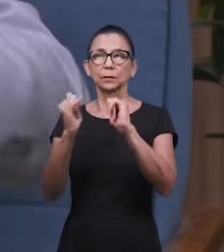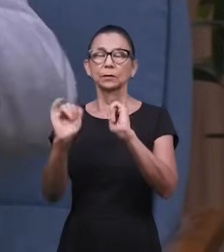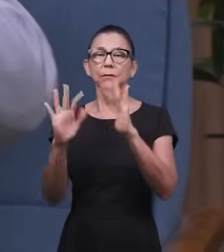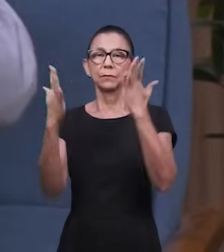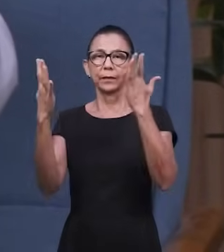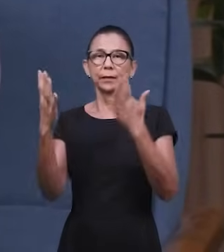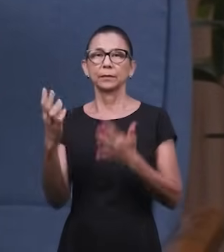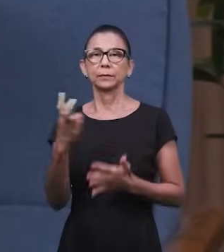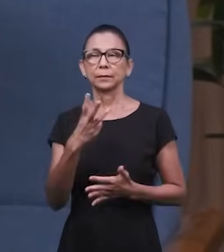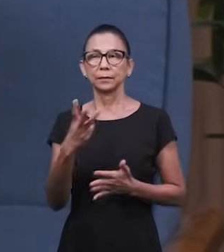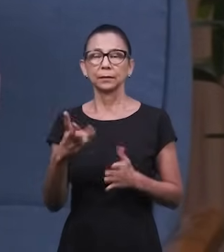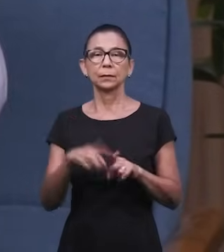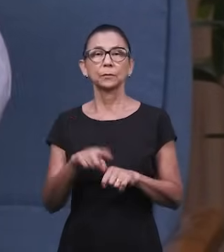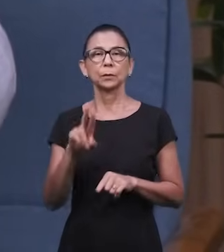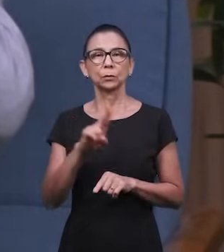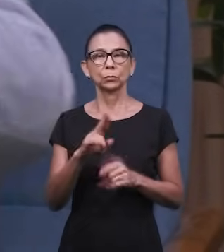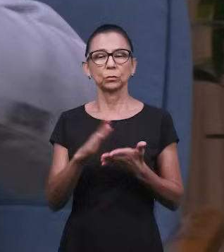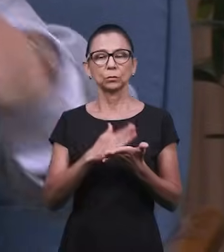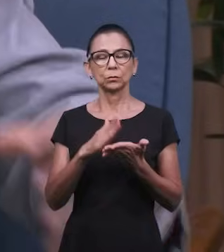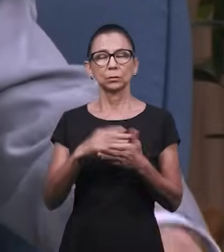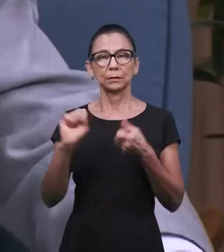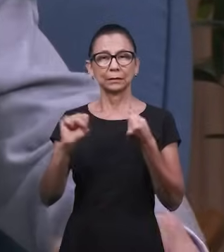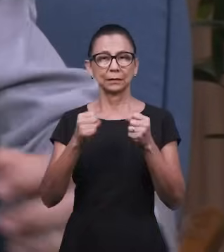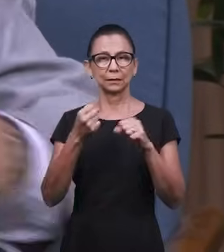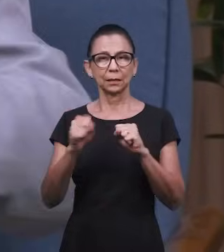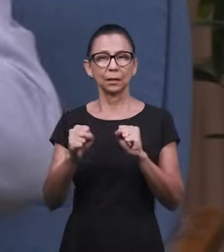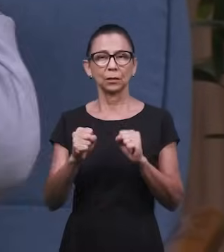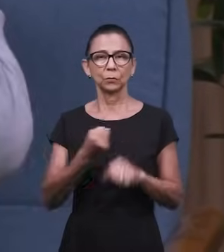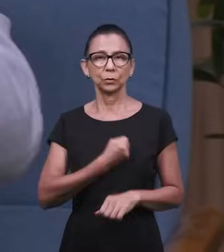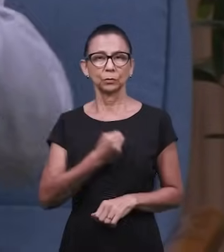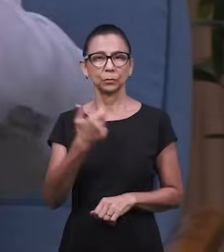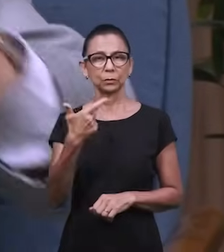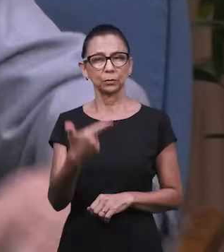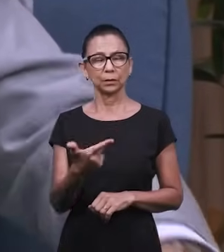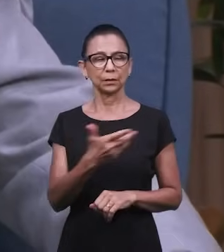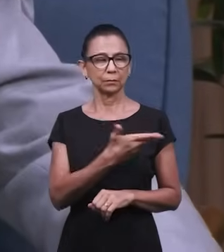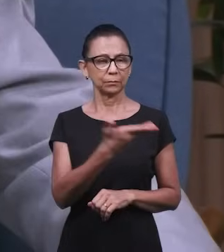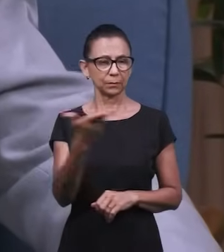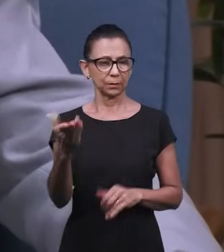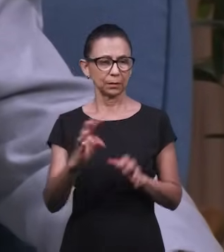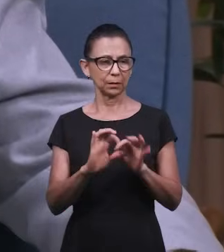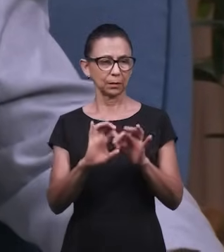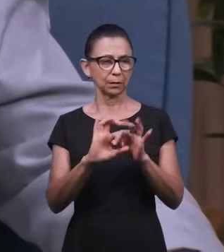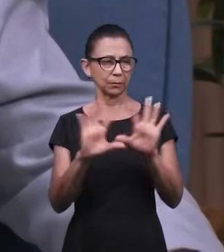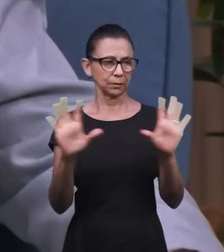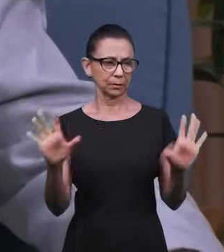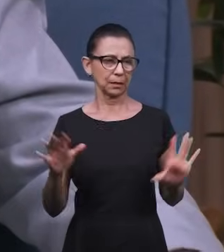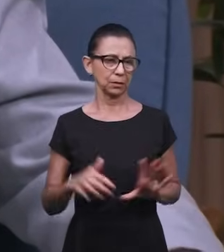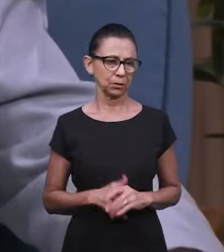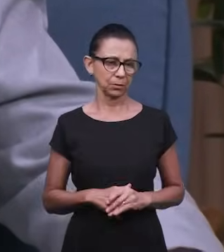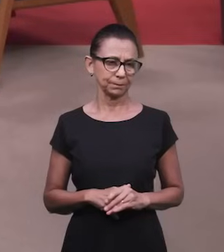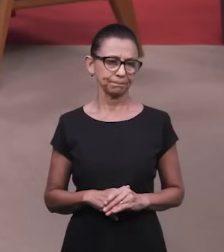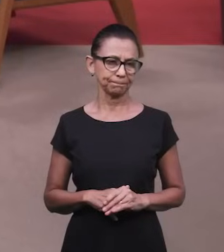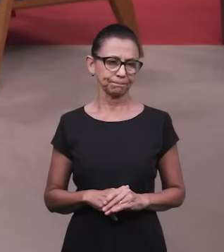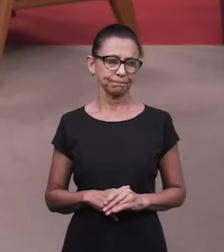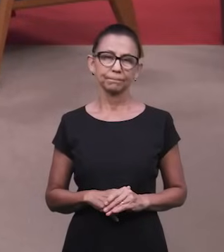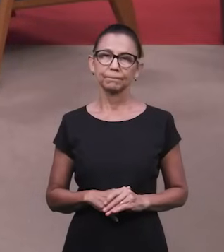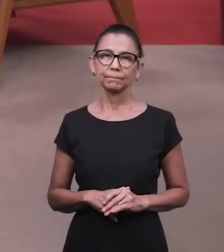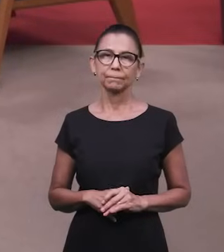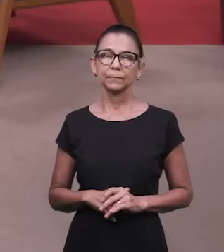foi utilizado ali, e outros textos da palavra, e eu quero deixar vocês à vontade para vocês tratarem sobre esse assunto.